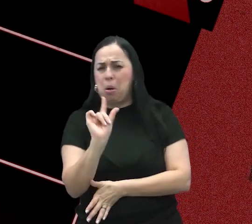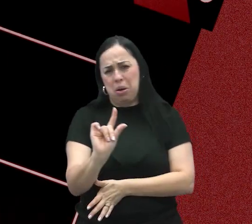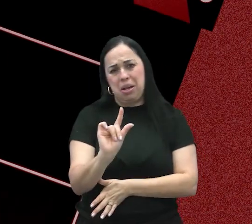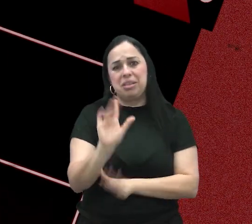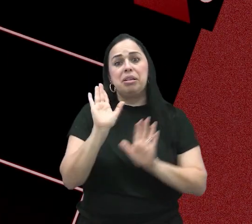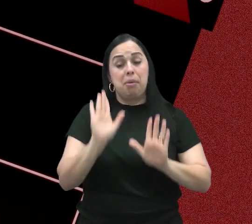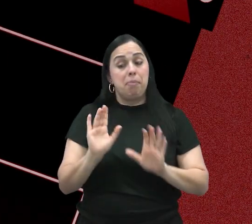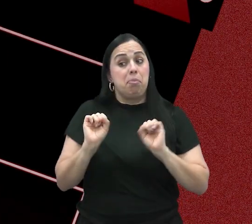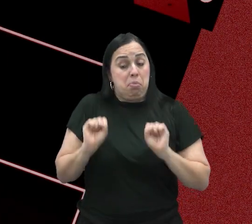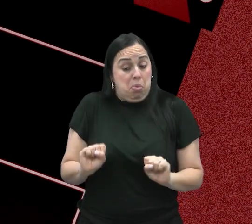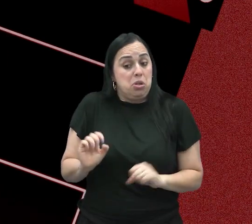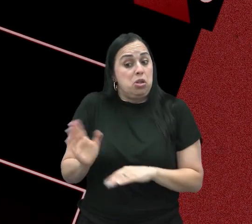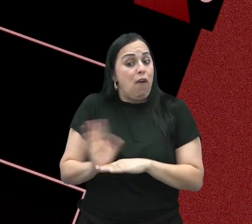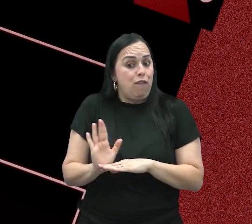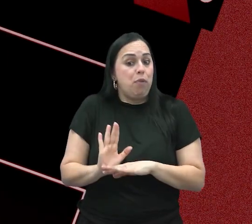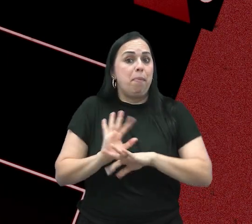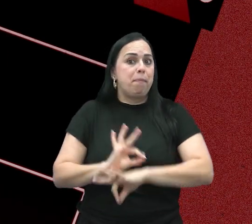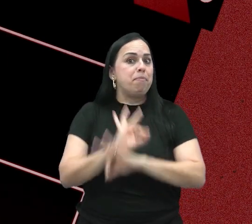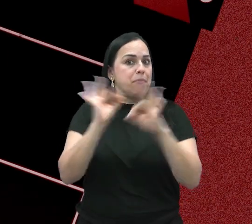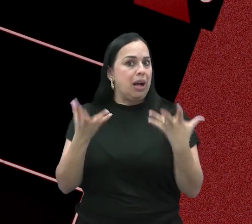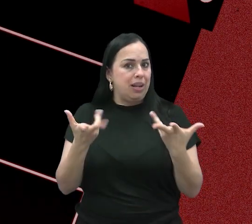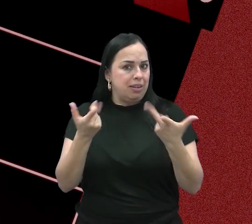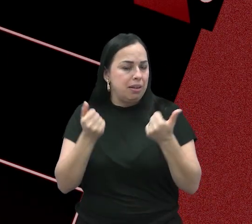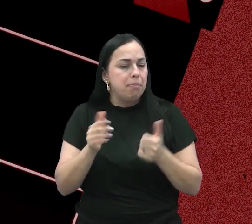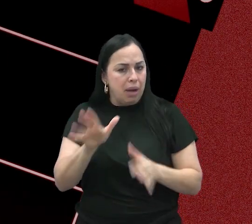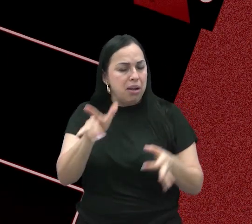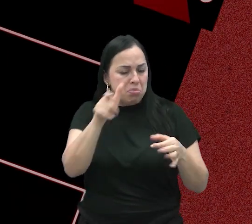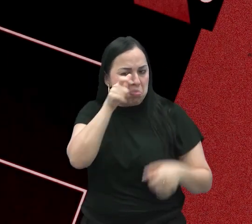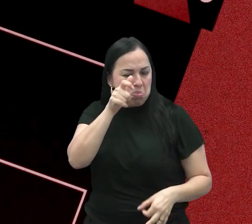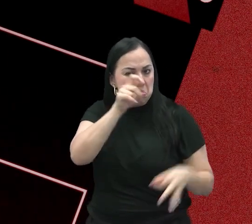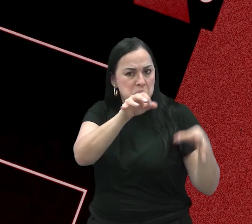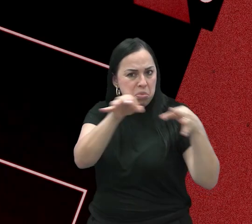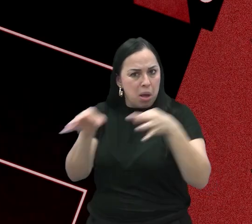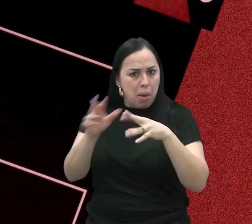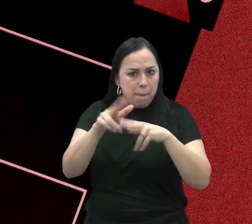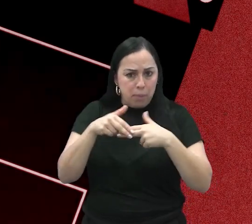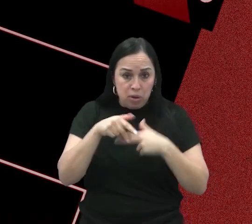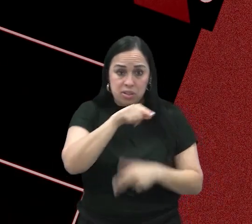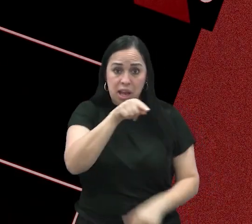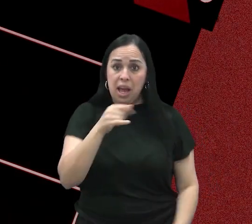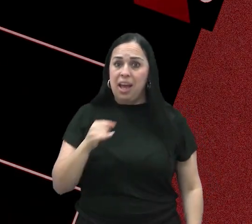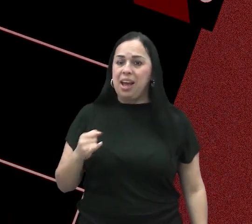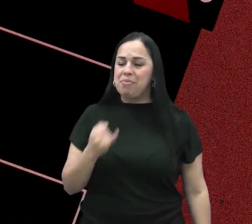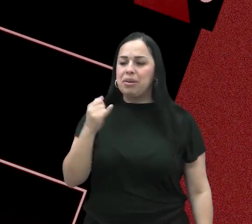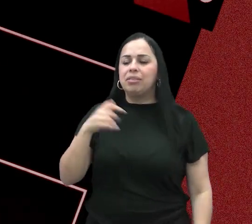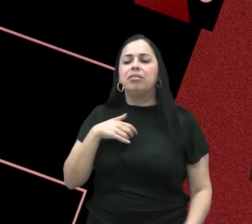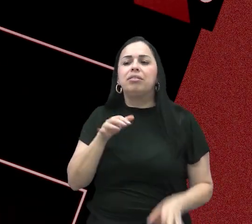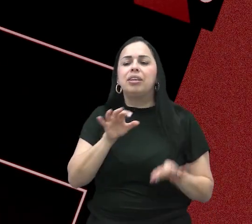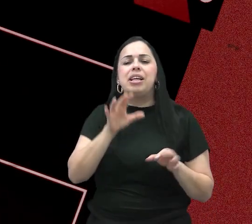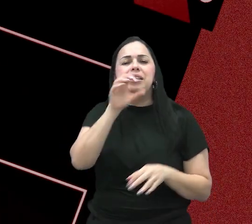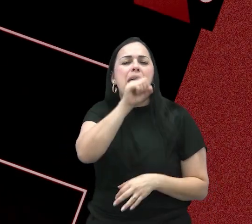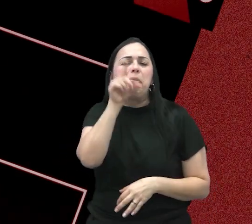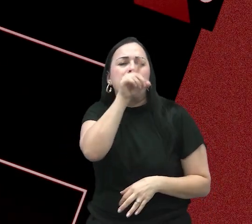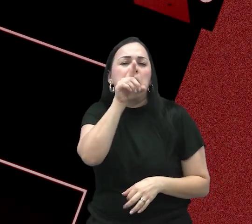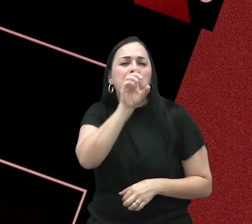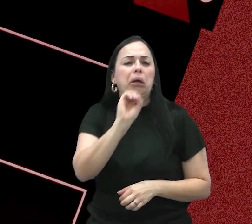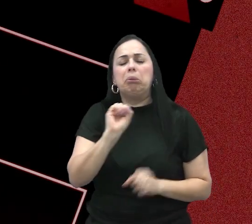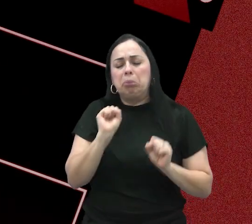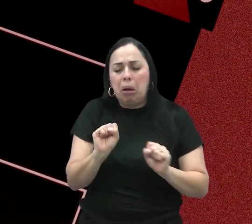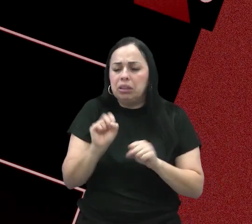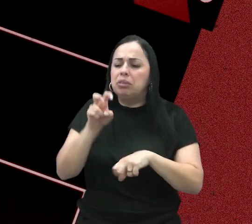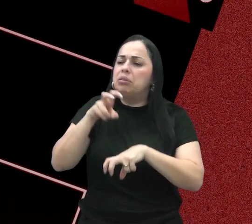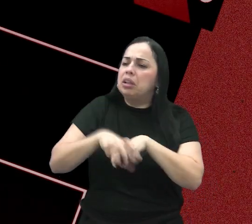um baita de um filme. No entanto, entretém, viu, pessoal? Por isso, vale a pena ali pegar um fim de semana para